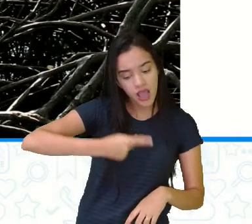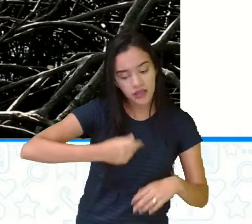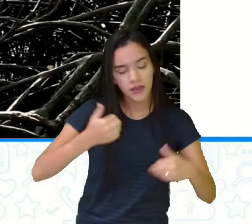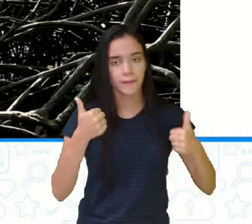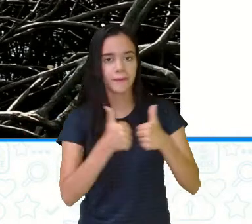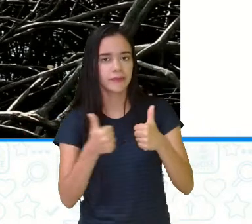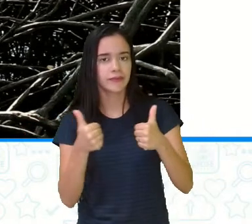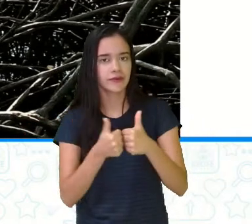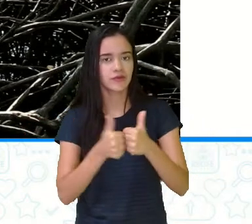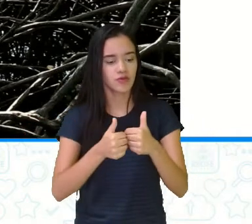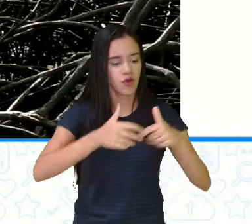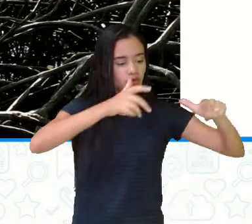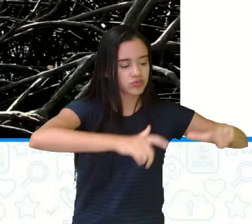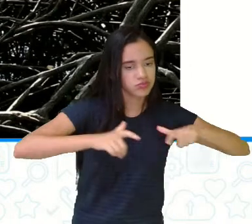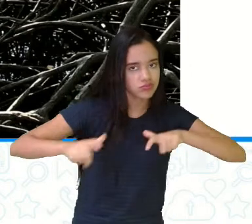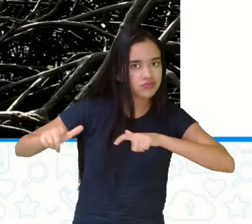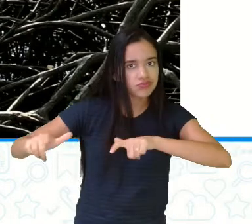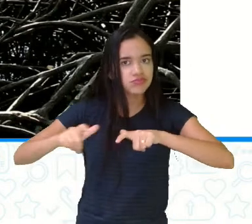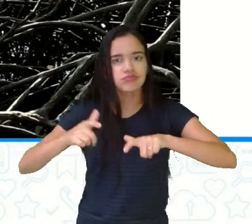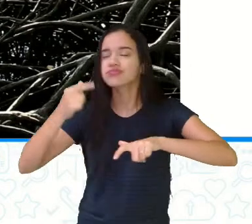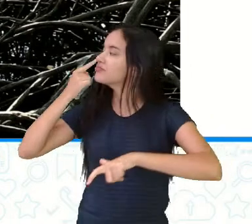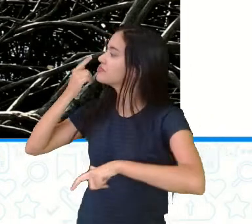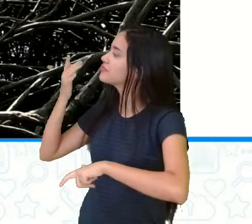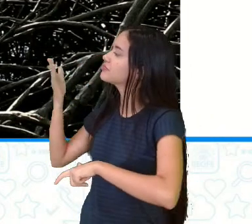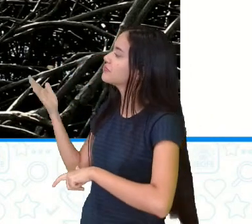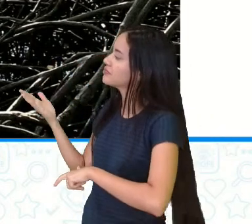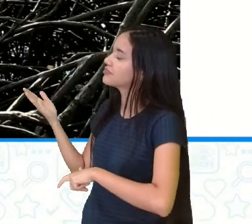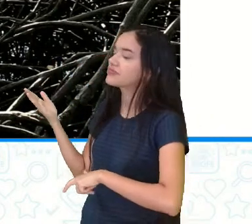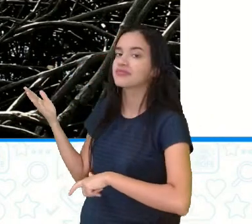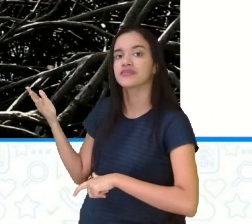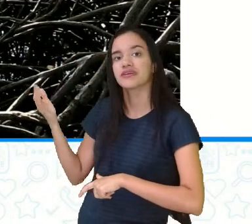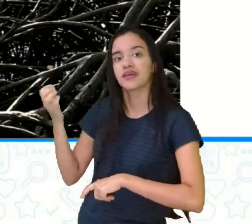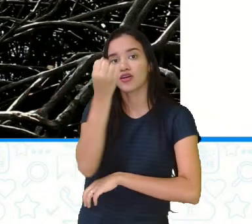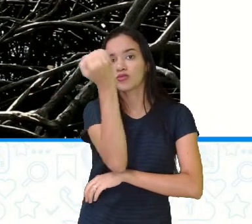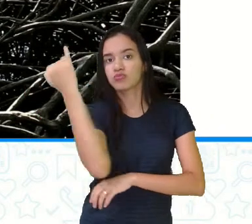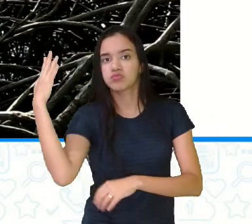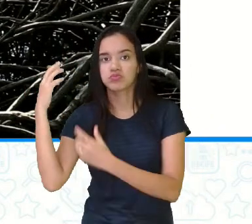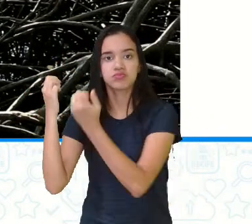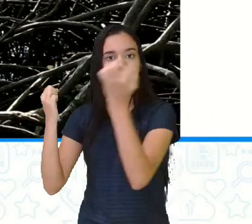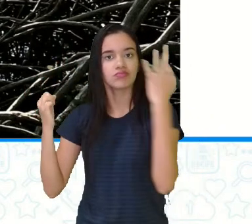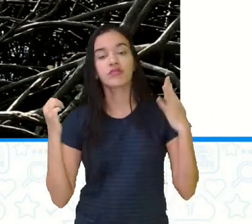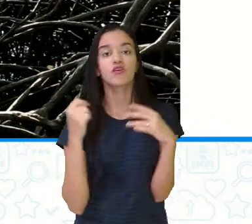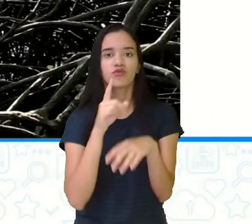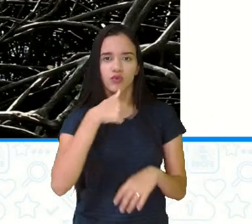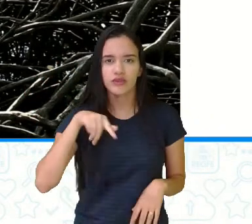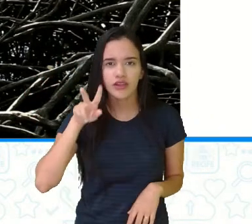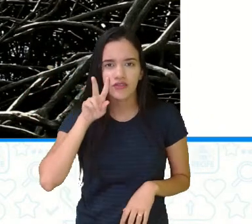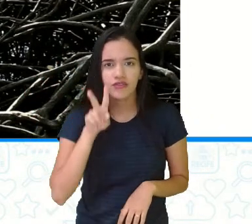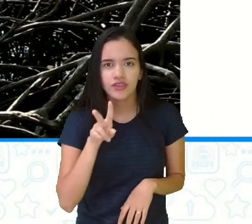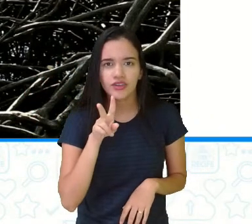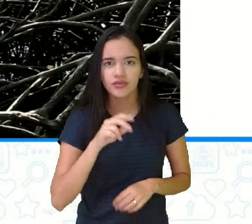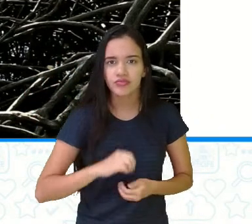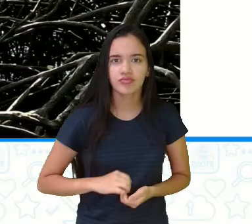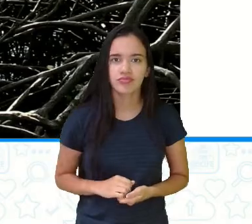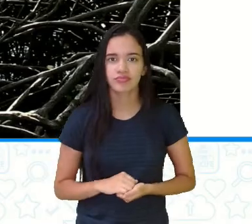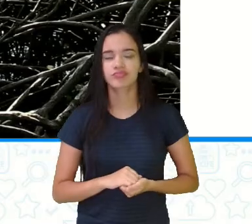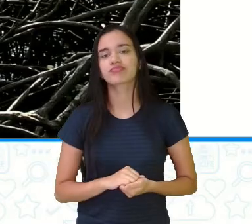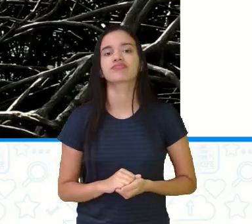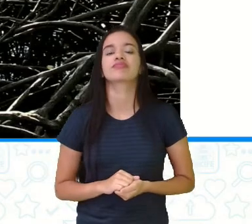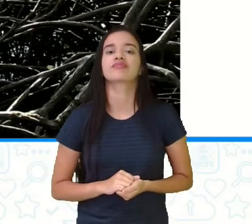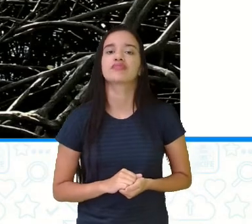da gente, alguns espaços como esse, né? Locais, paisagens aí como essa. Você já viu uma paisagem como